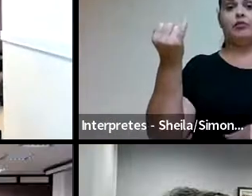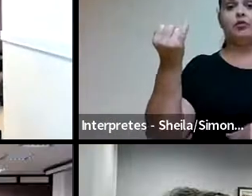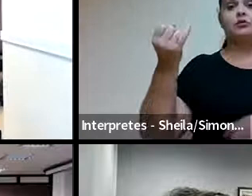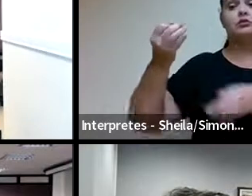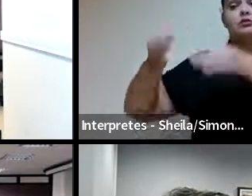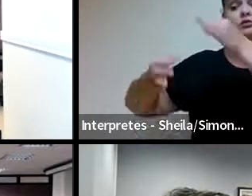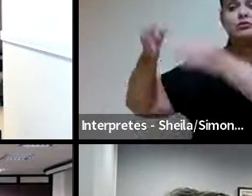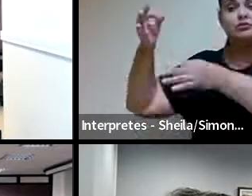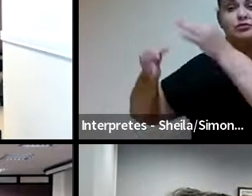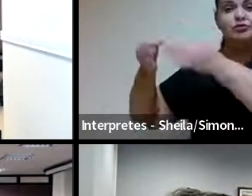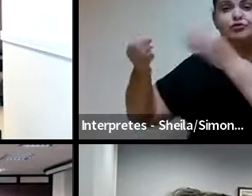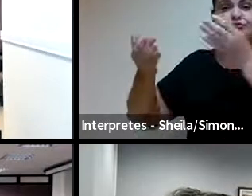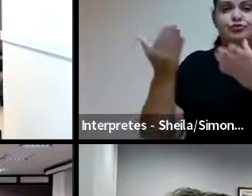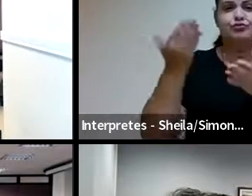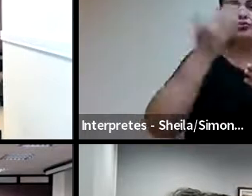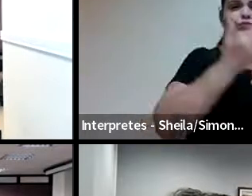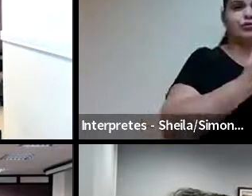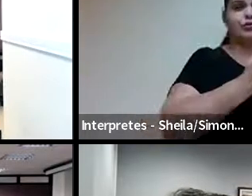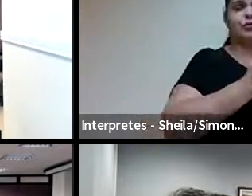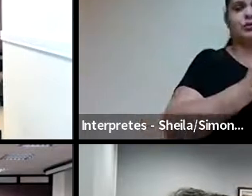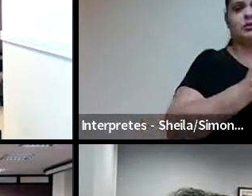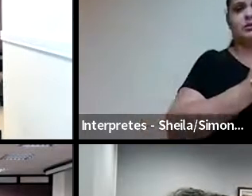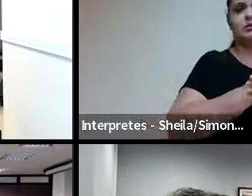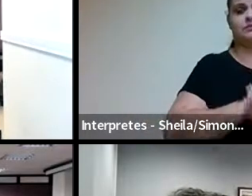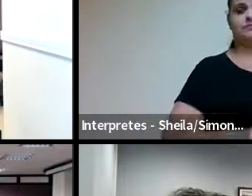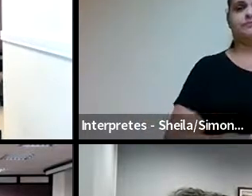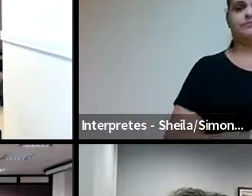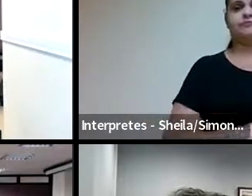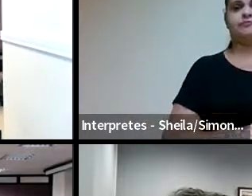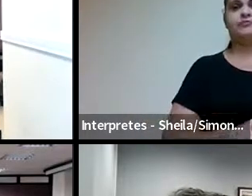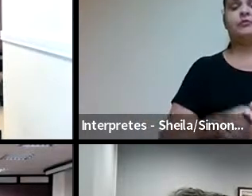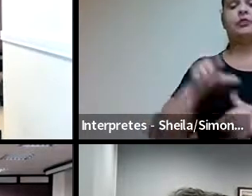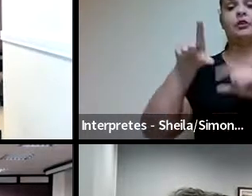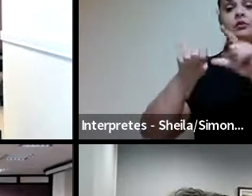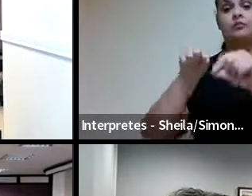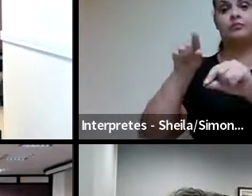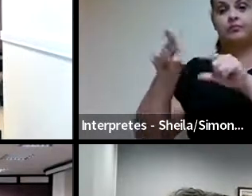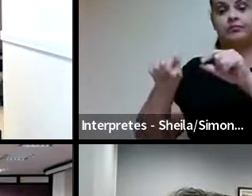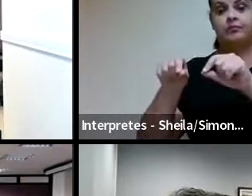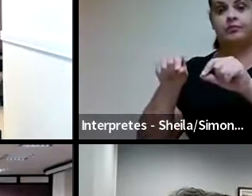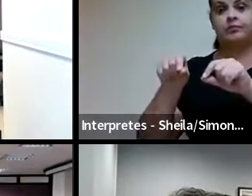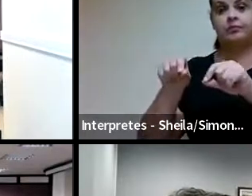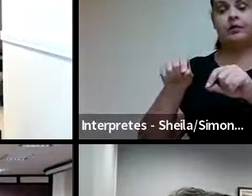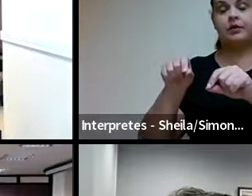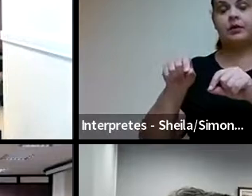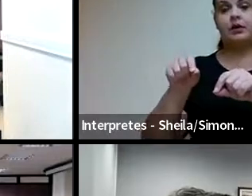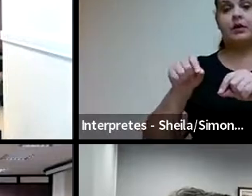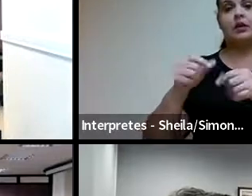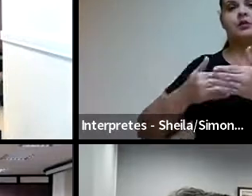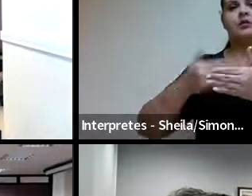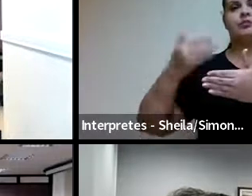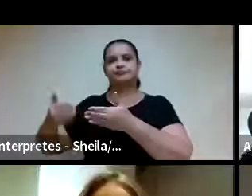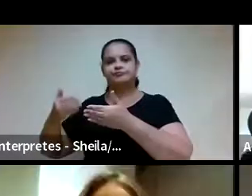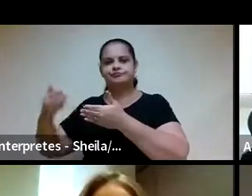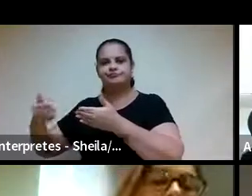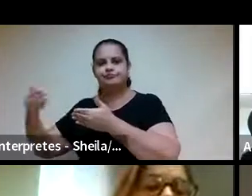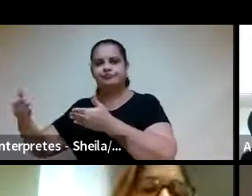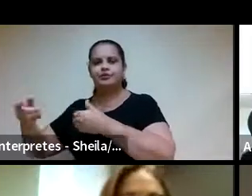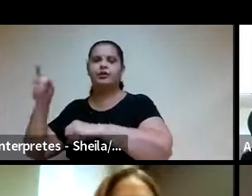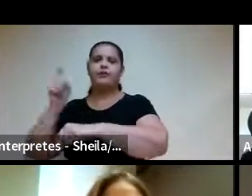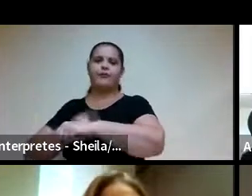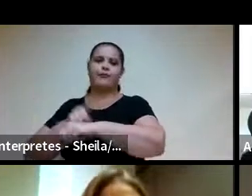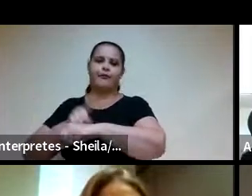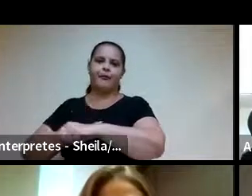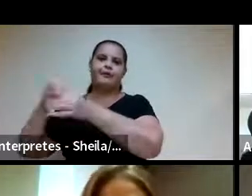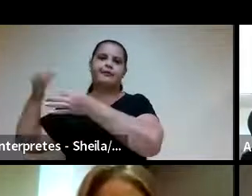Há de se destacar também que as audiências foram aprazadas, outras testemunhas foram